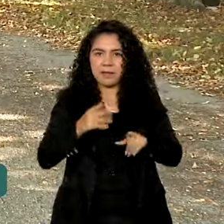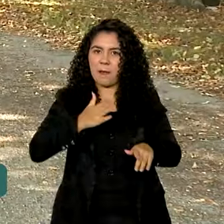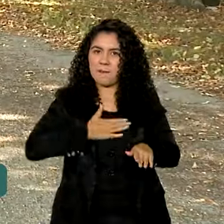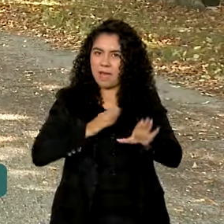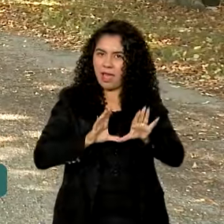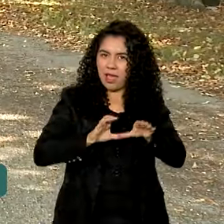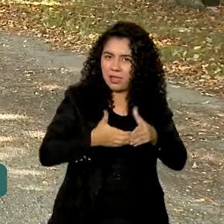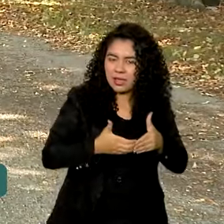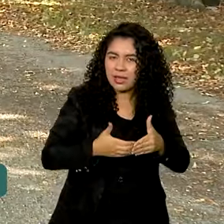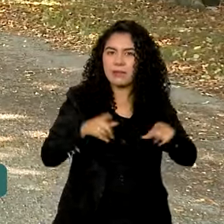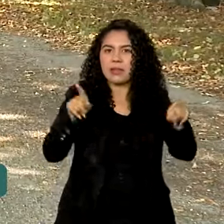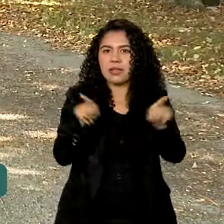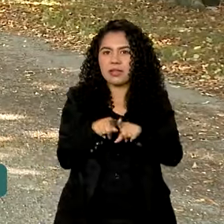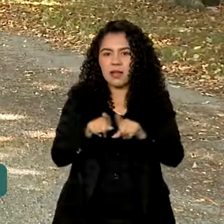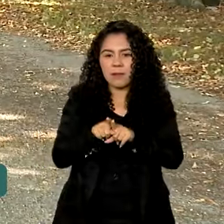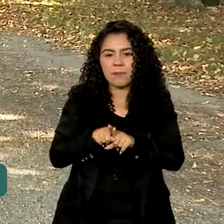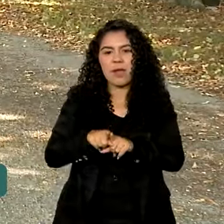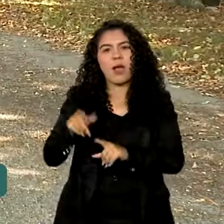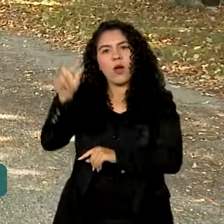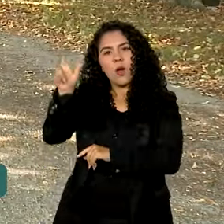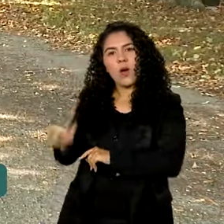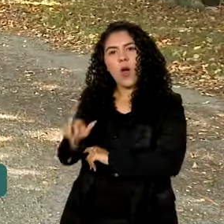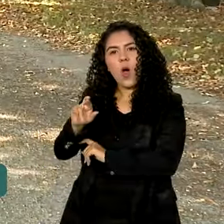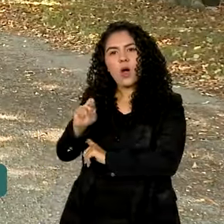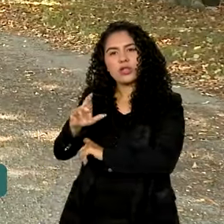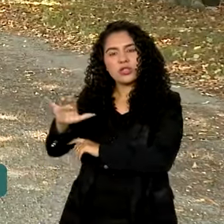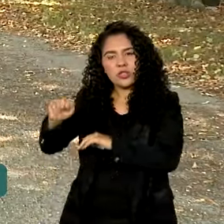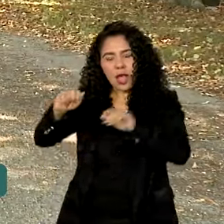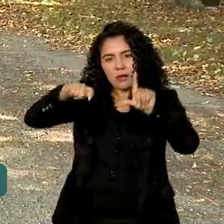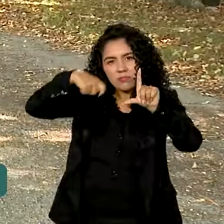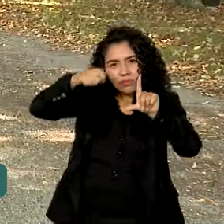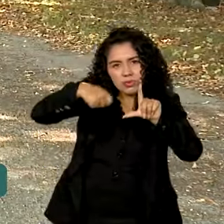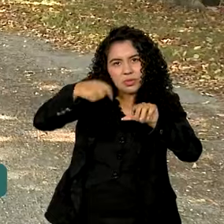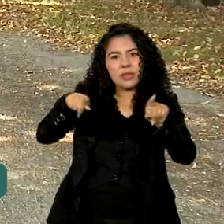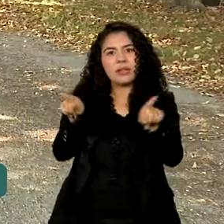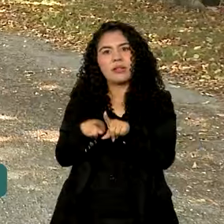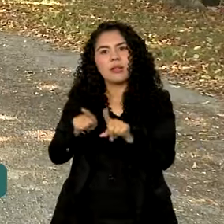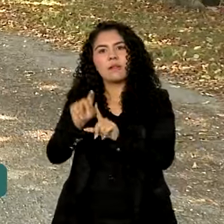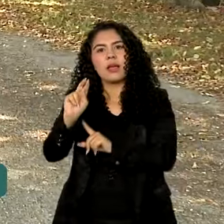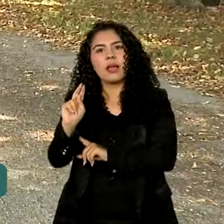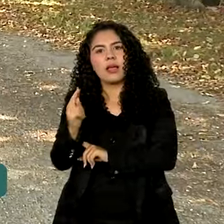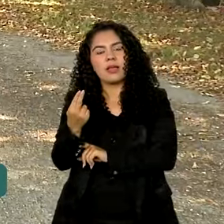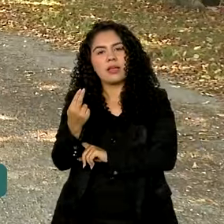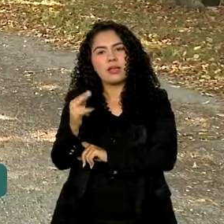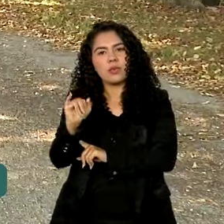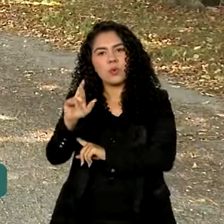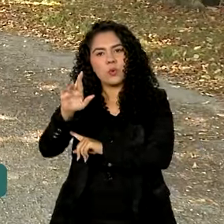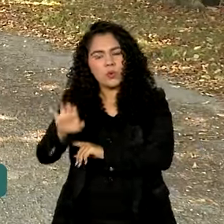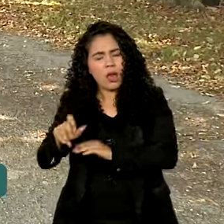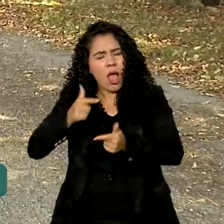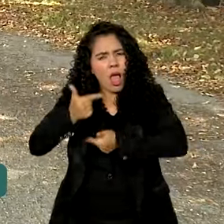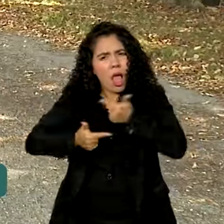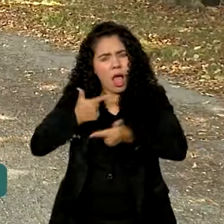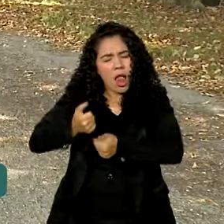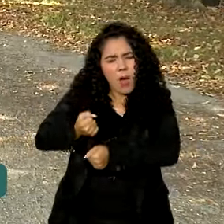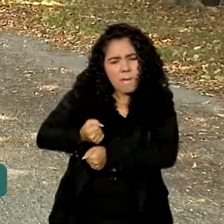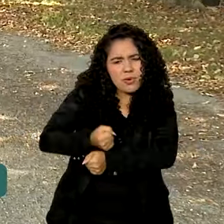equipe, o cinegrafista Rogério Simas e o produtor Yuri Guerreiro, por esses dias, né, que foram de muito trabalho,